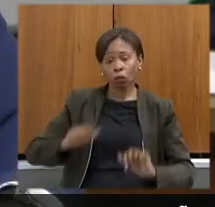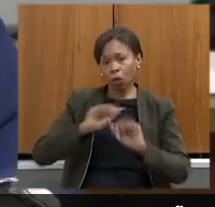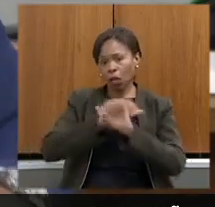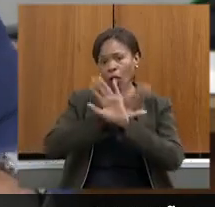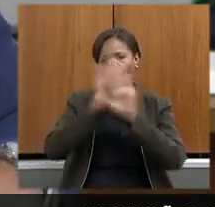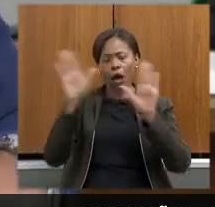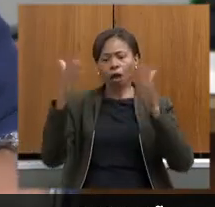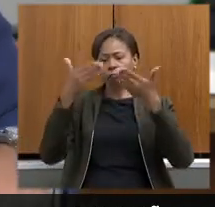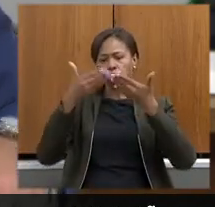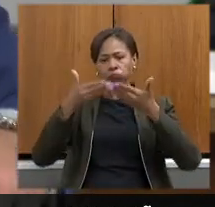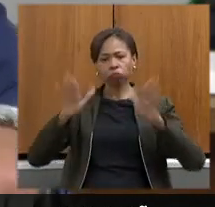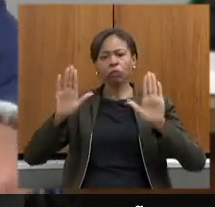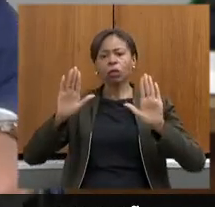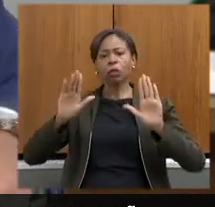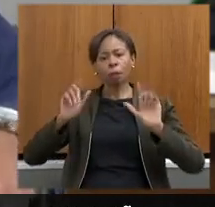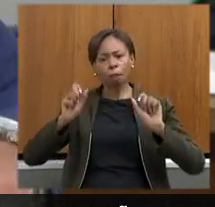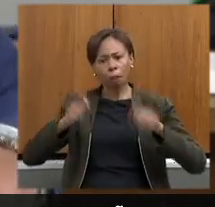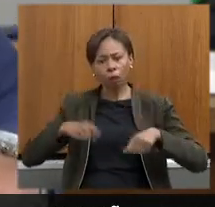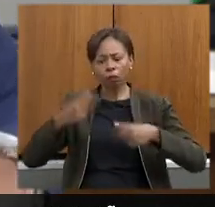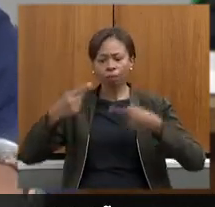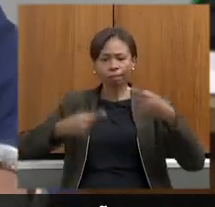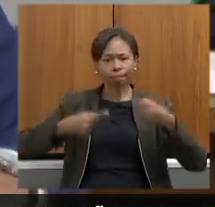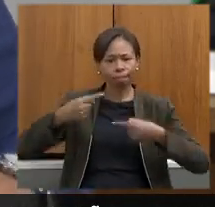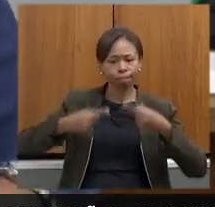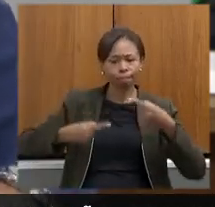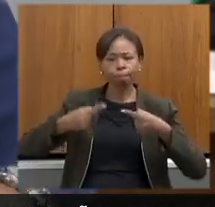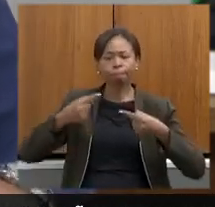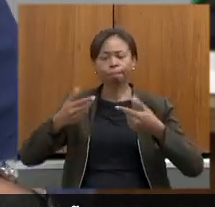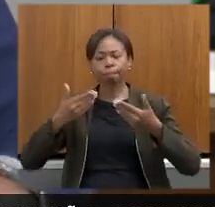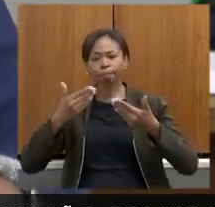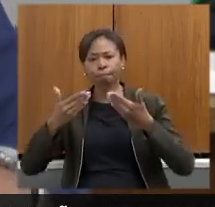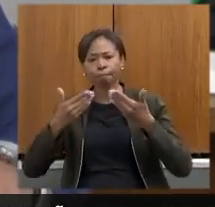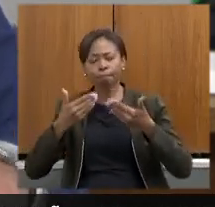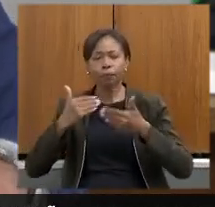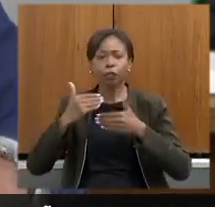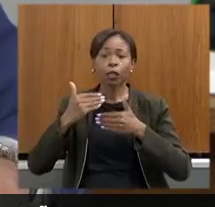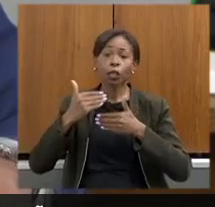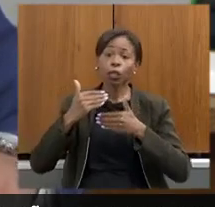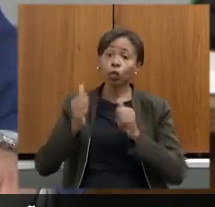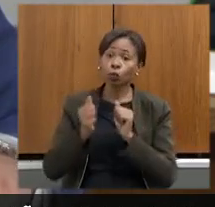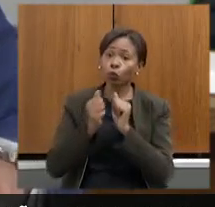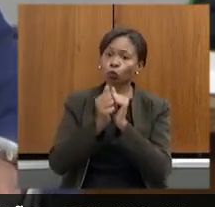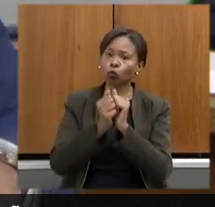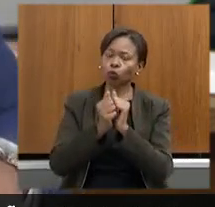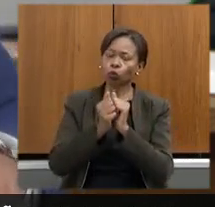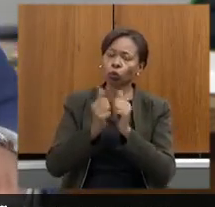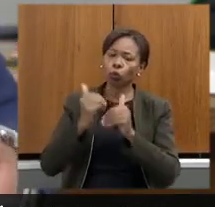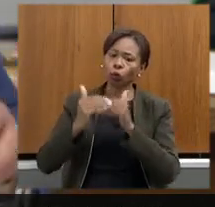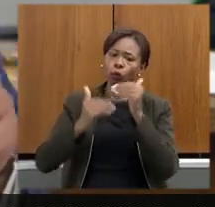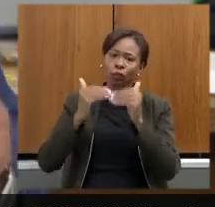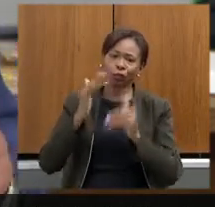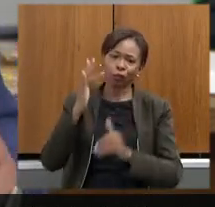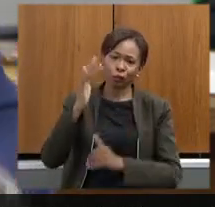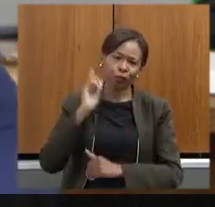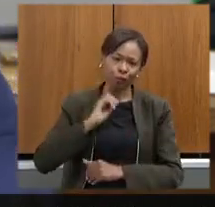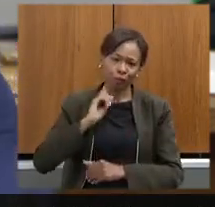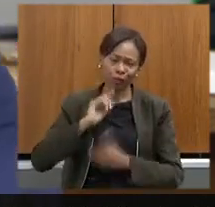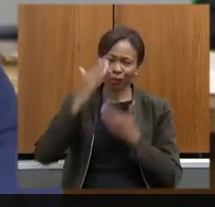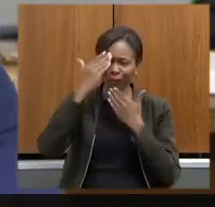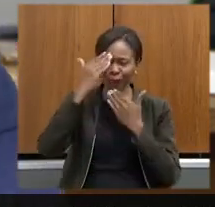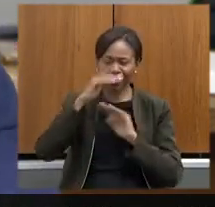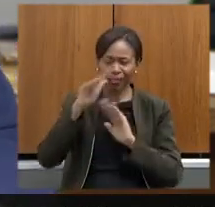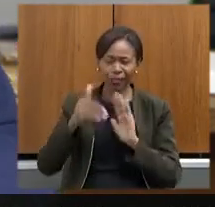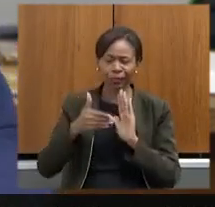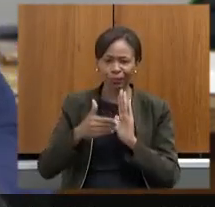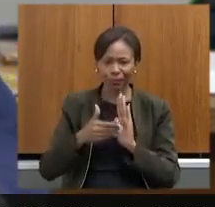para poder discutir para poder dialogar e para poder construir juntos o futuro de Minas Gerais Muito obrigado a todos